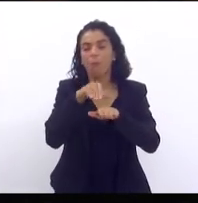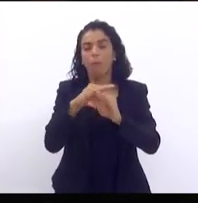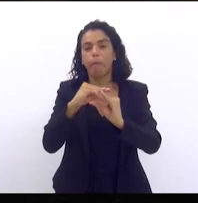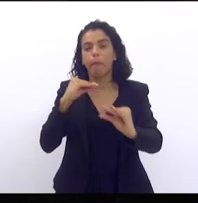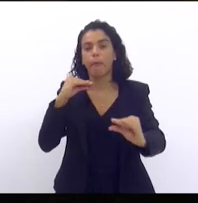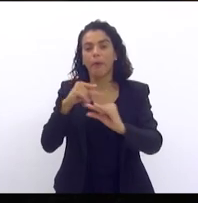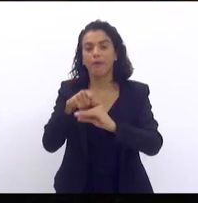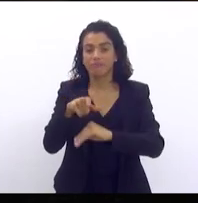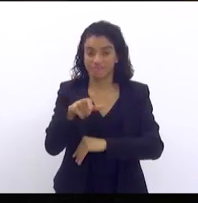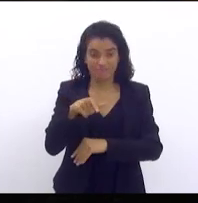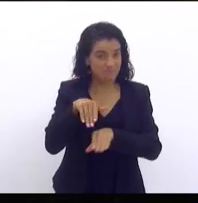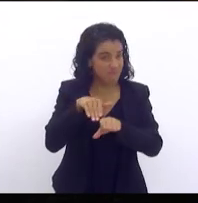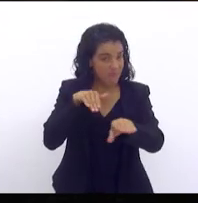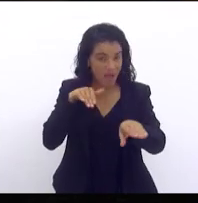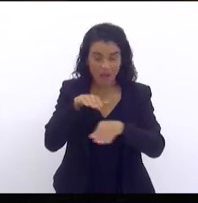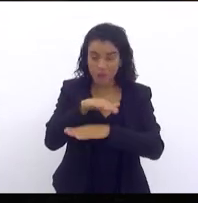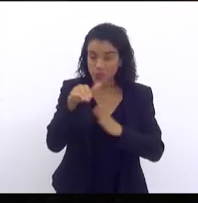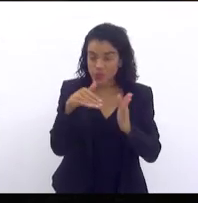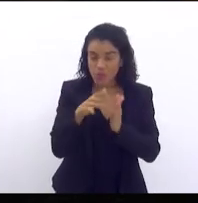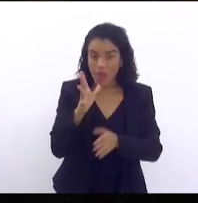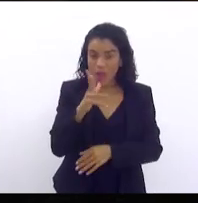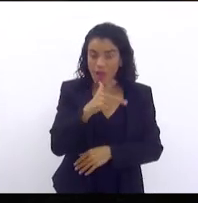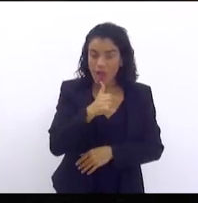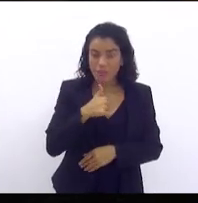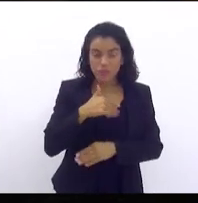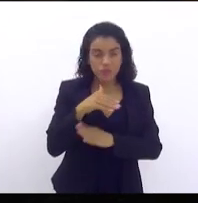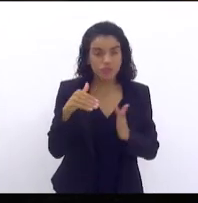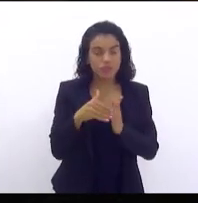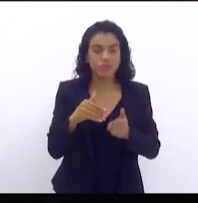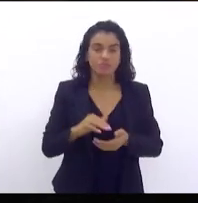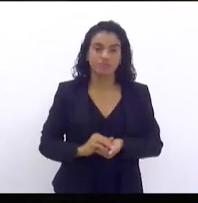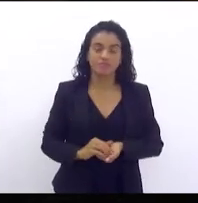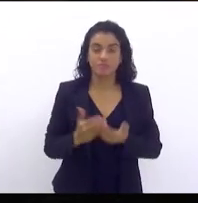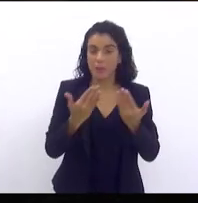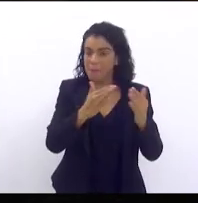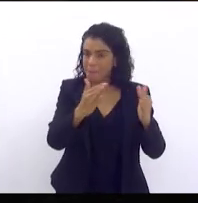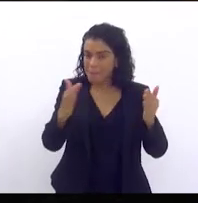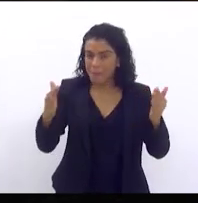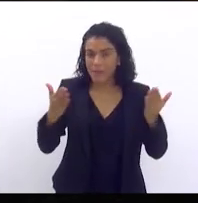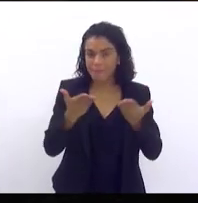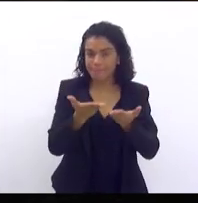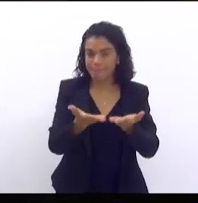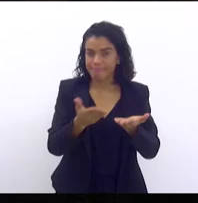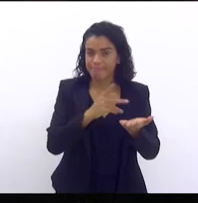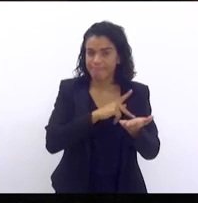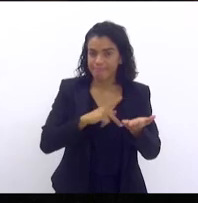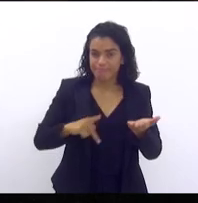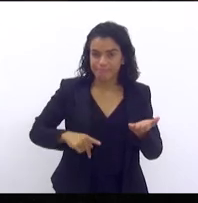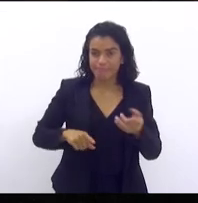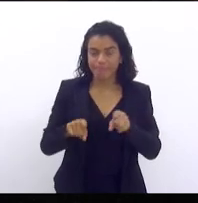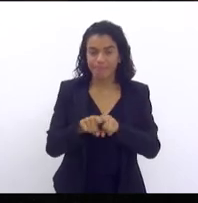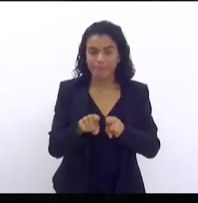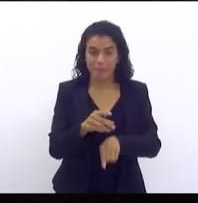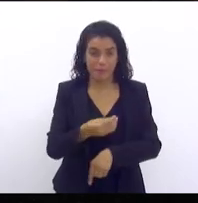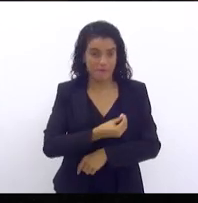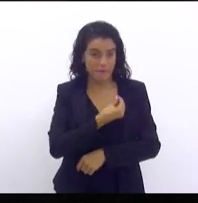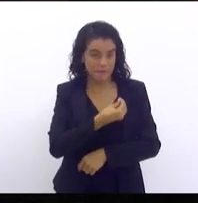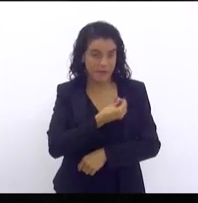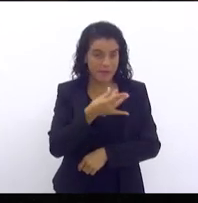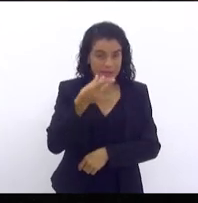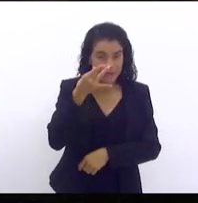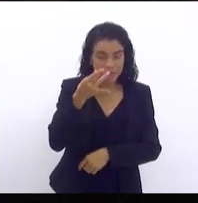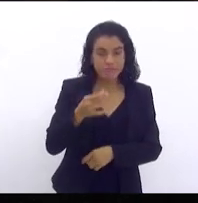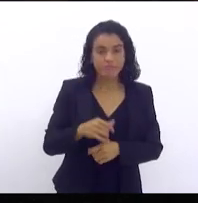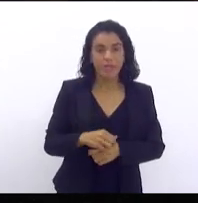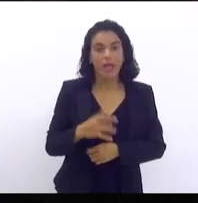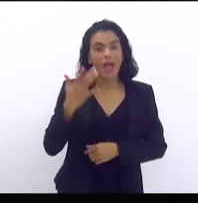que eu louvo a iniciativa de hoje, parabenizo Vossa Excelência que esteve lá presente.